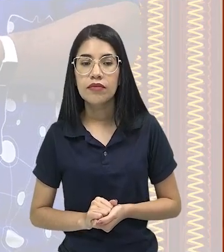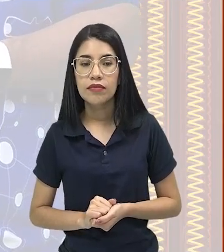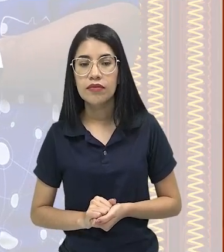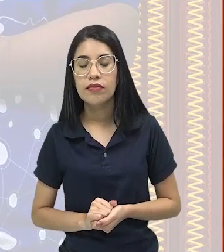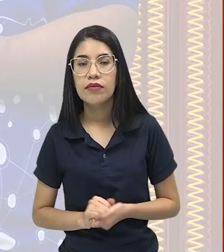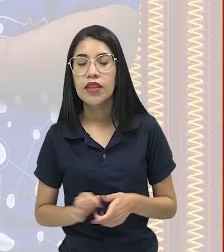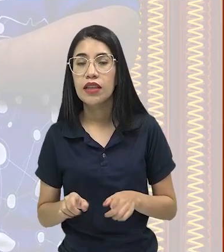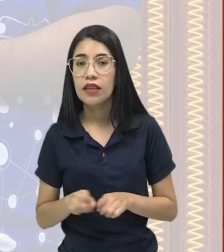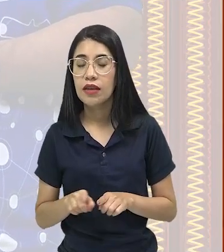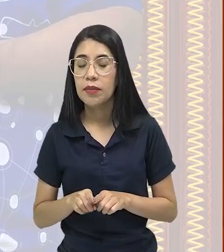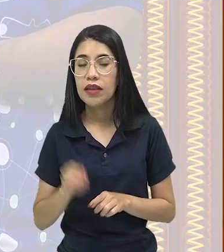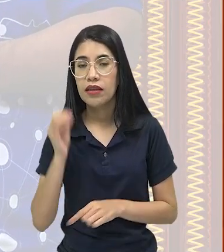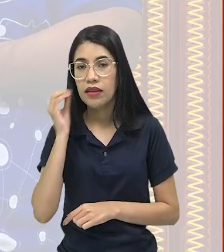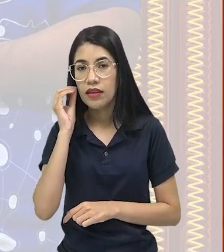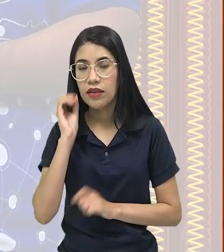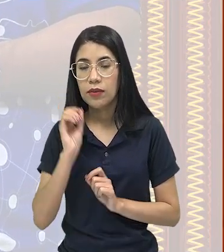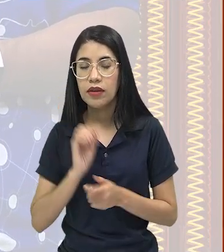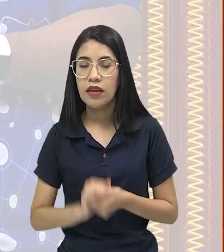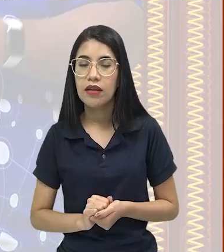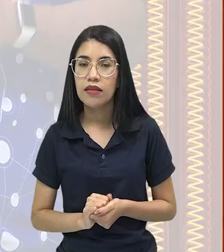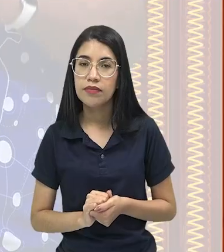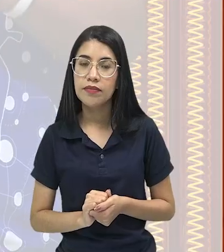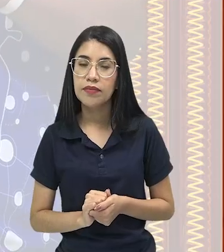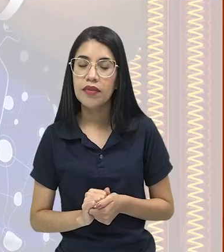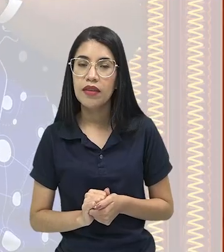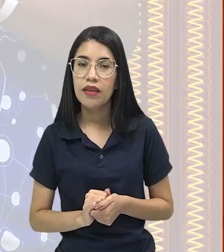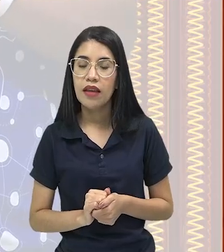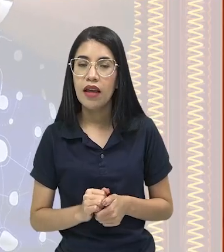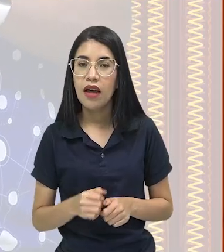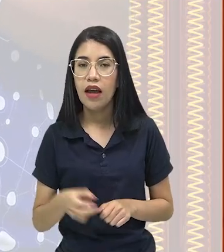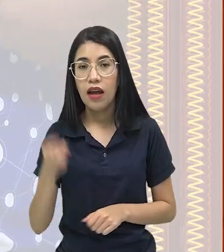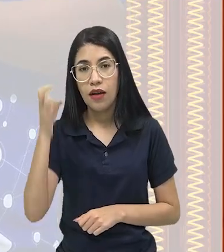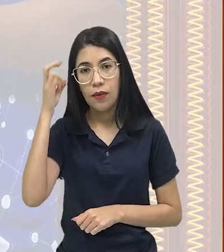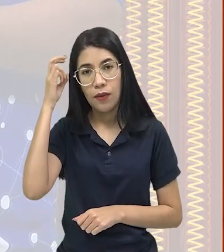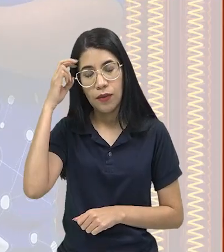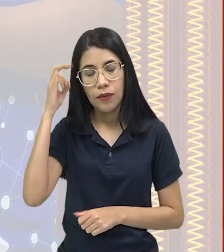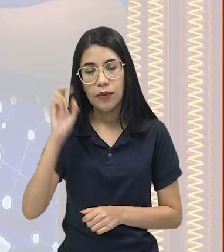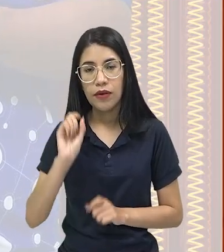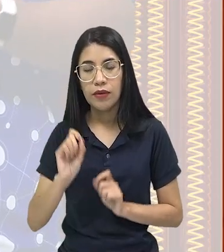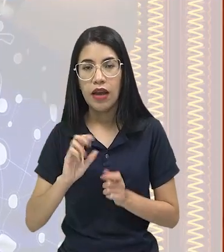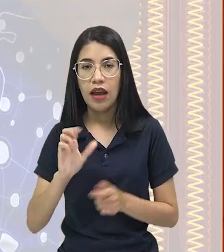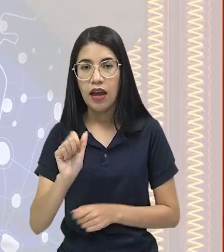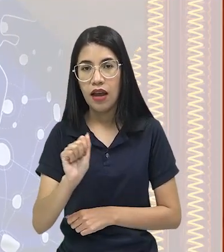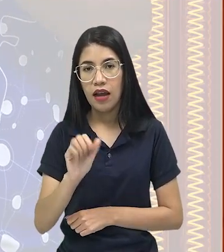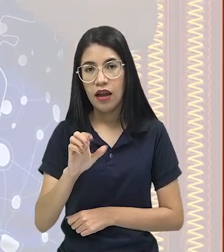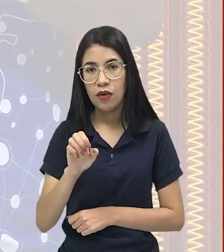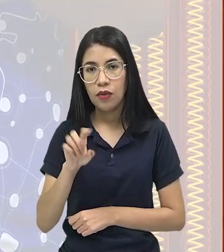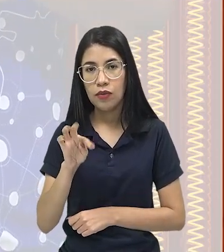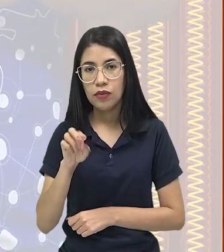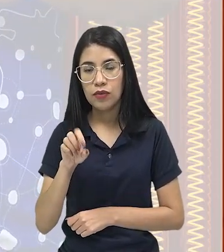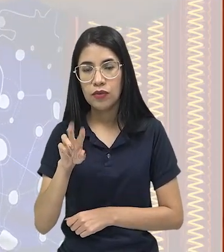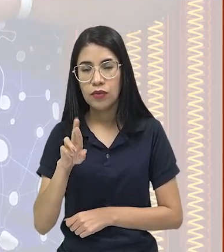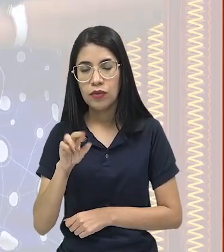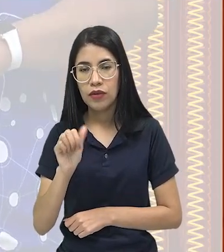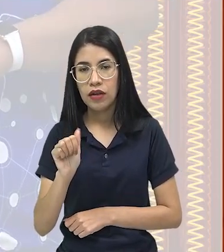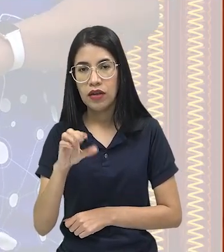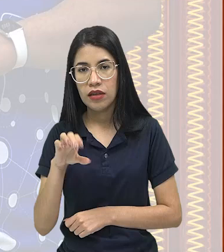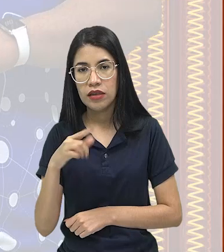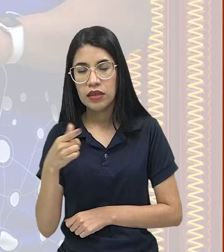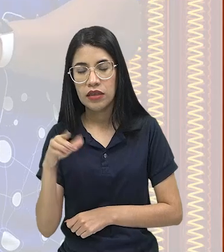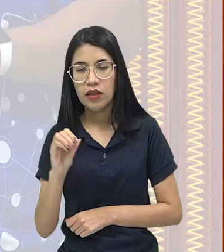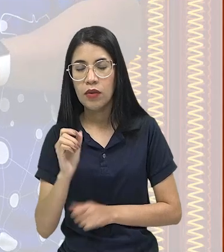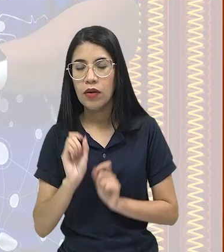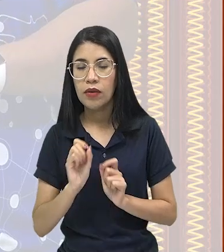busca pela aculturação dos indígenas. O que é aculturação? É você abandonar, ser obrigado a